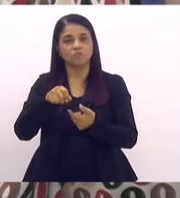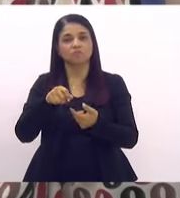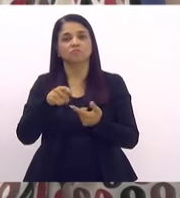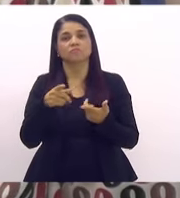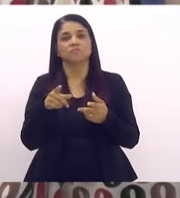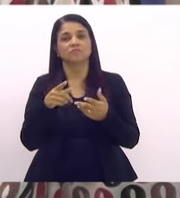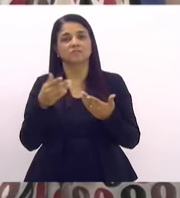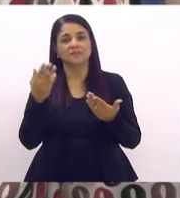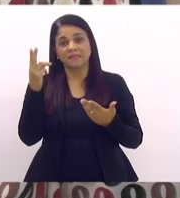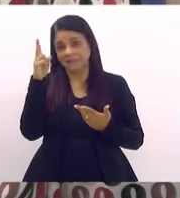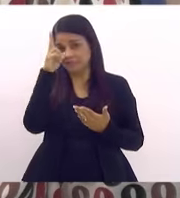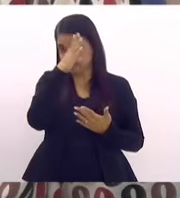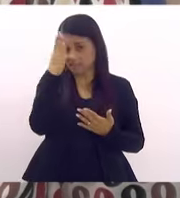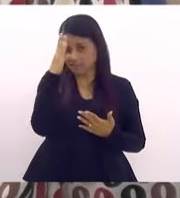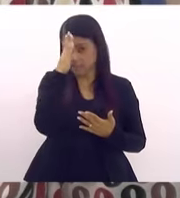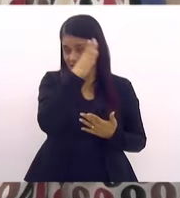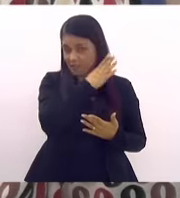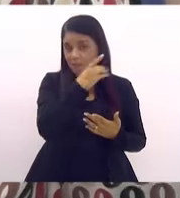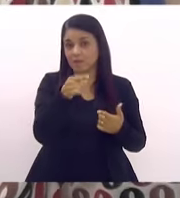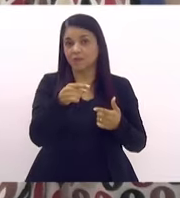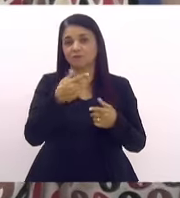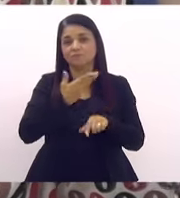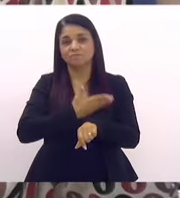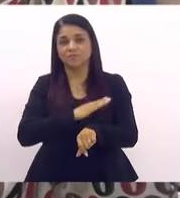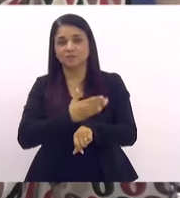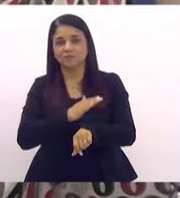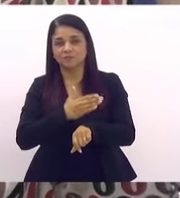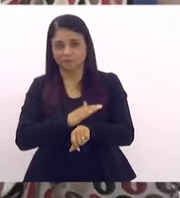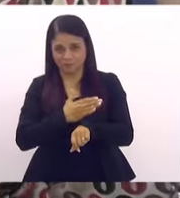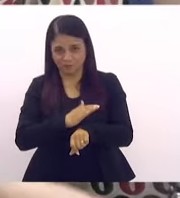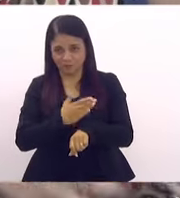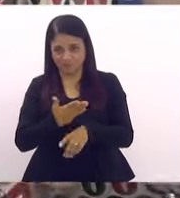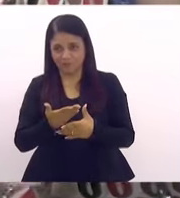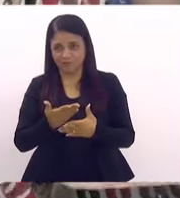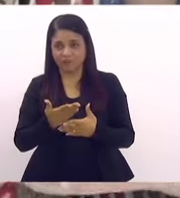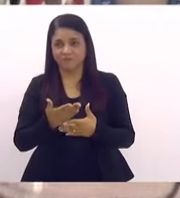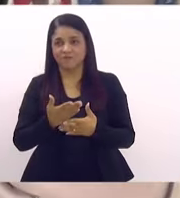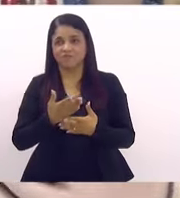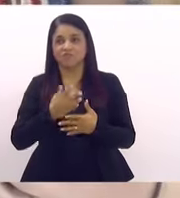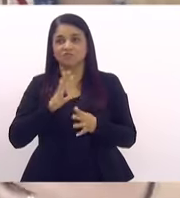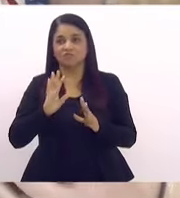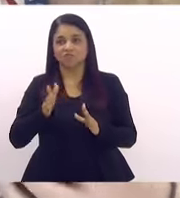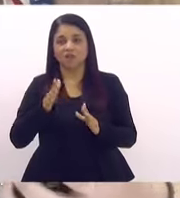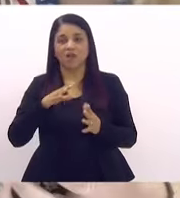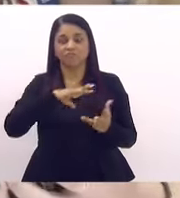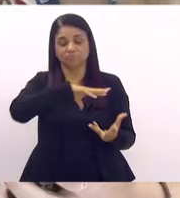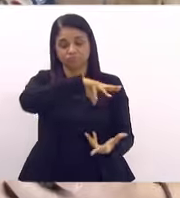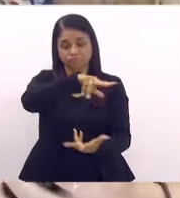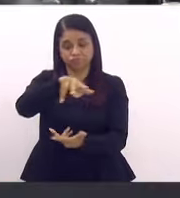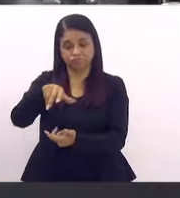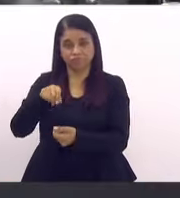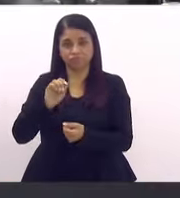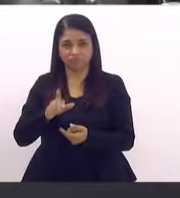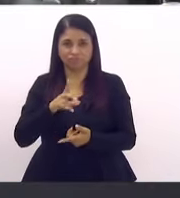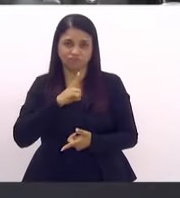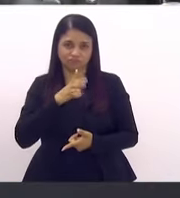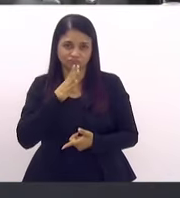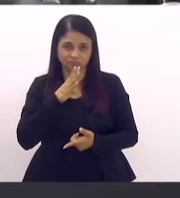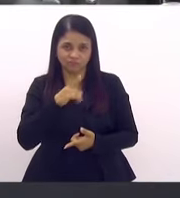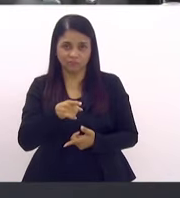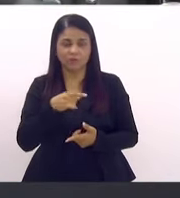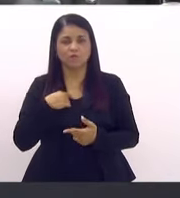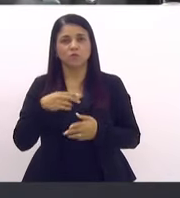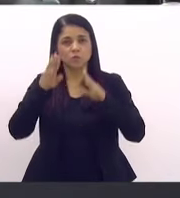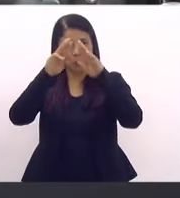entretenimento entre praticantes amadores. Ou seja, já está no mundo essa questão. Eu outro dia fui no Museu de